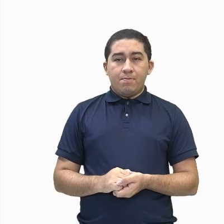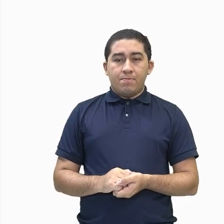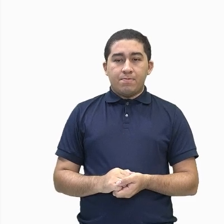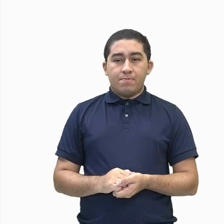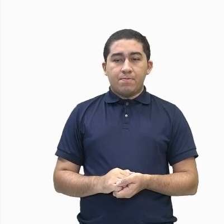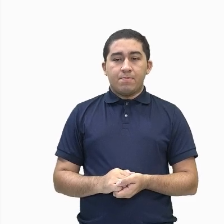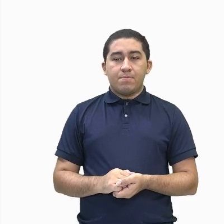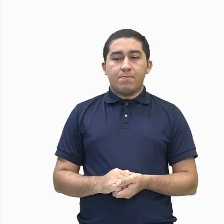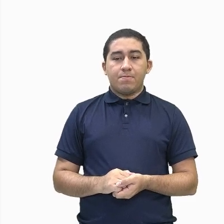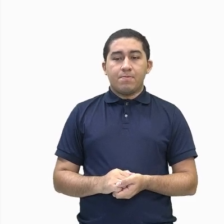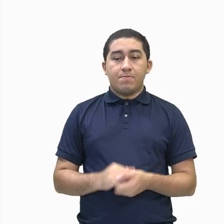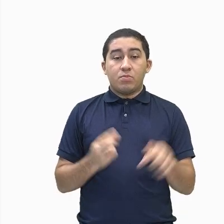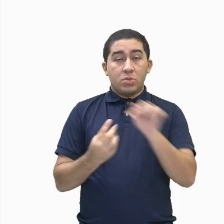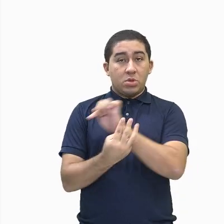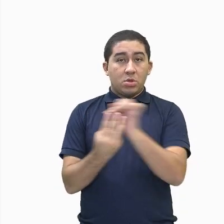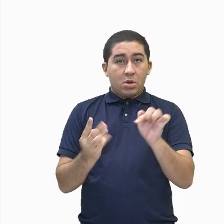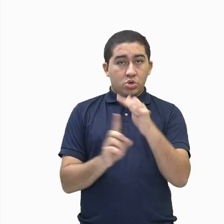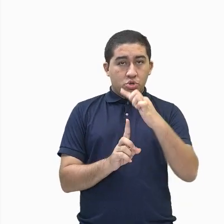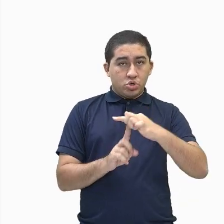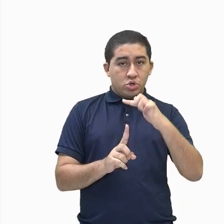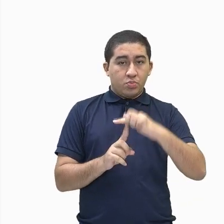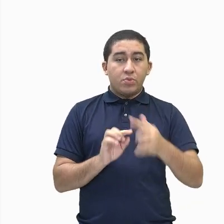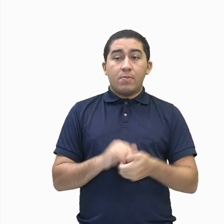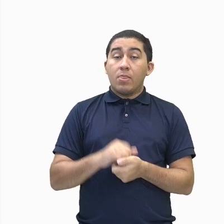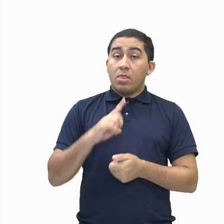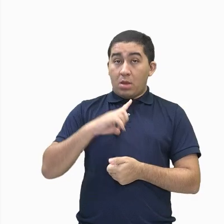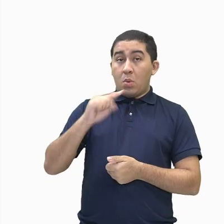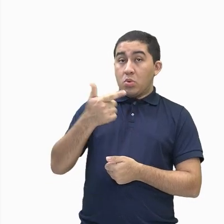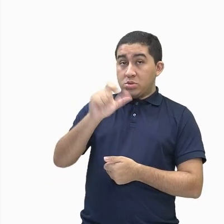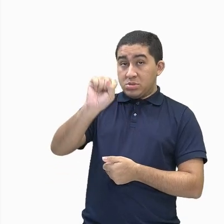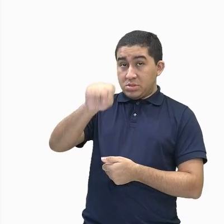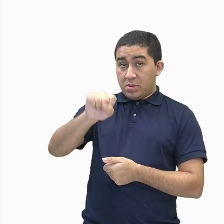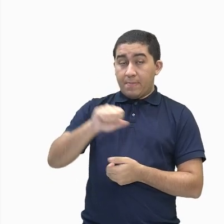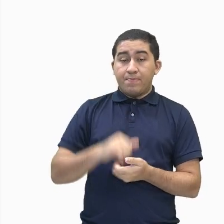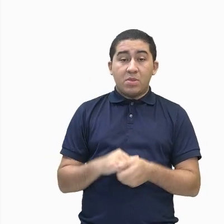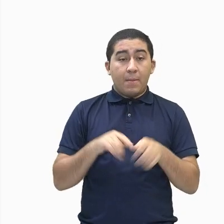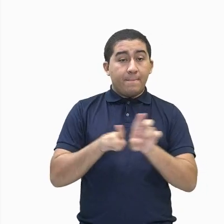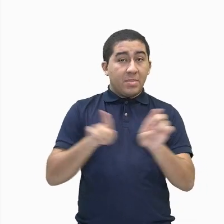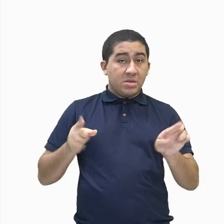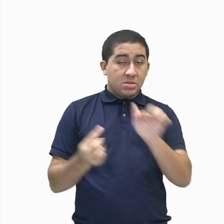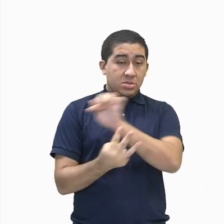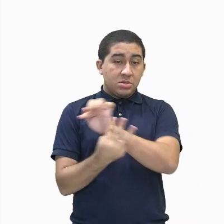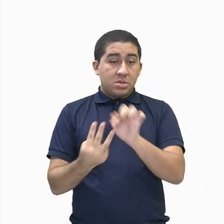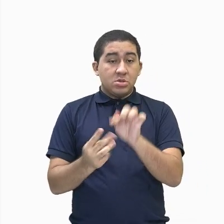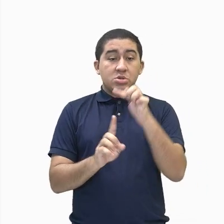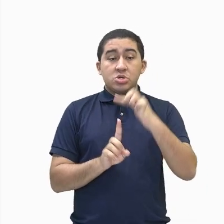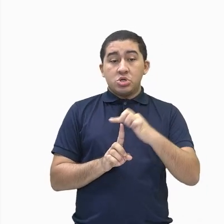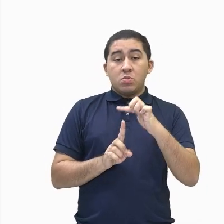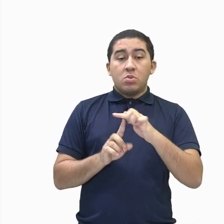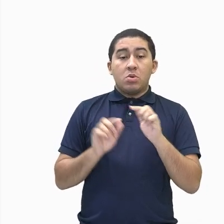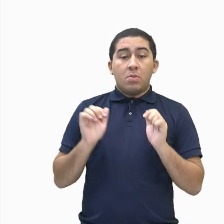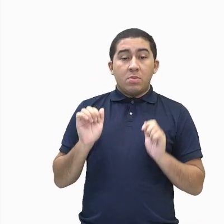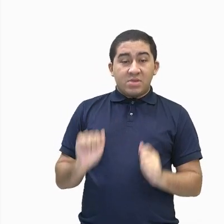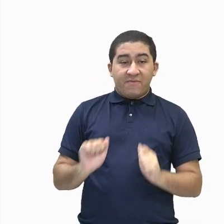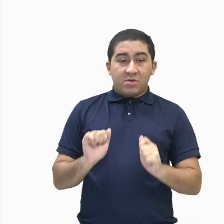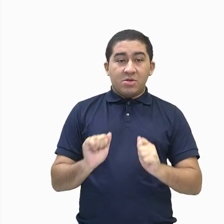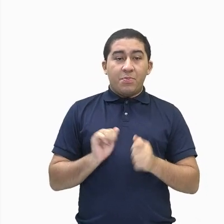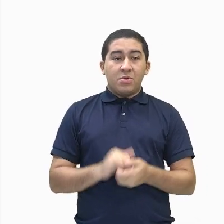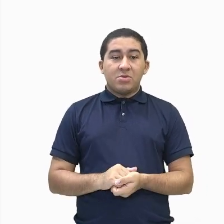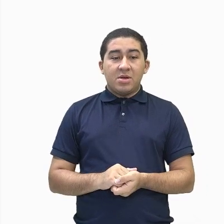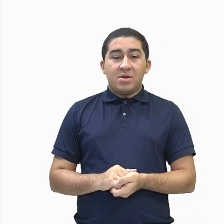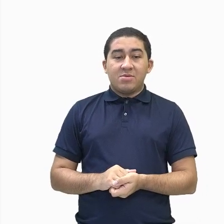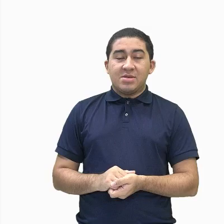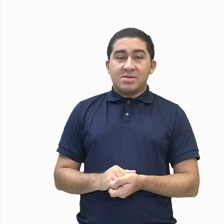esses três tipos de gráfico, existem outros, eles podem auxiliar,